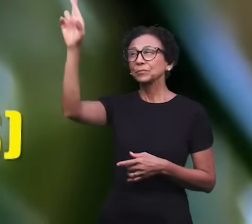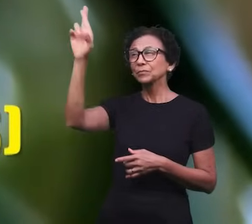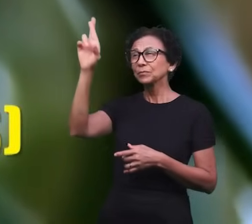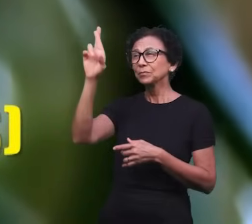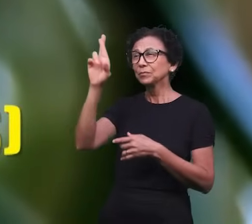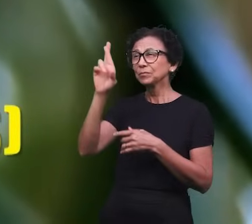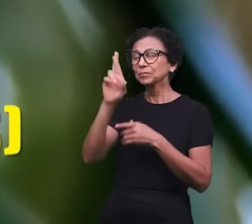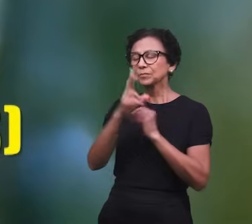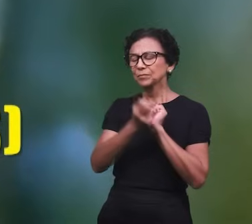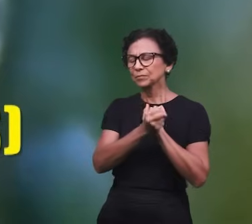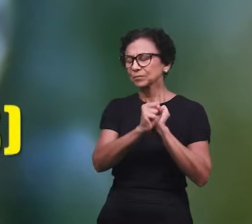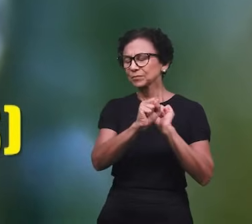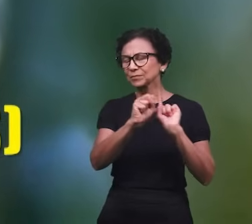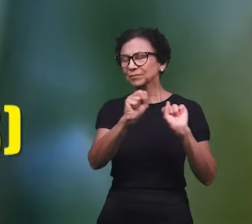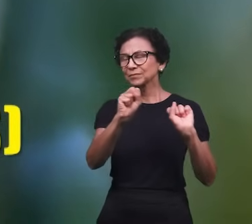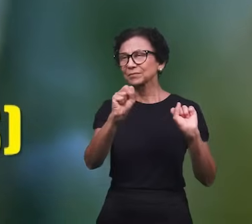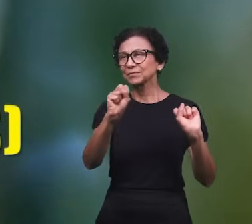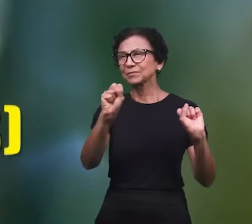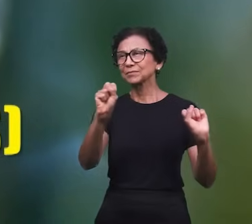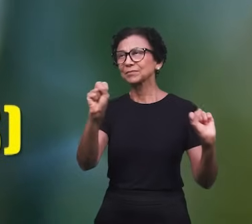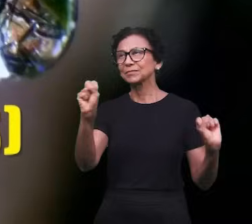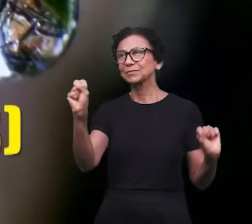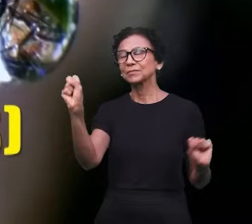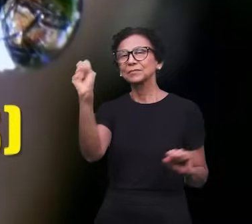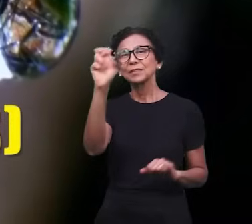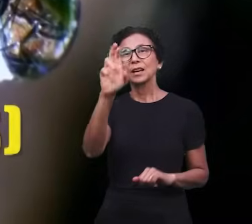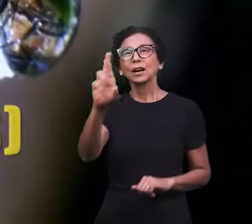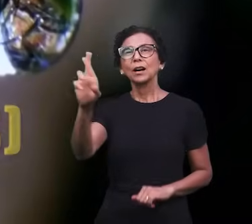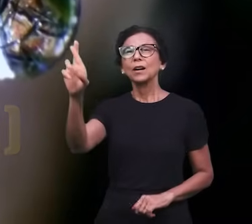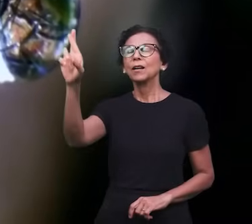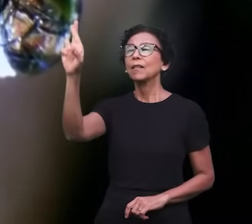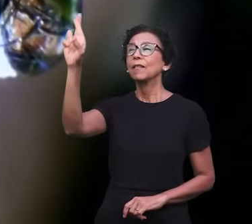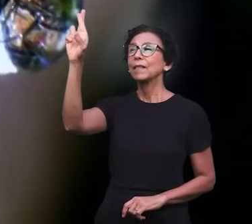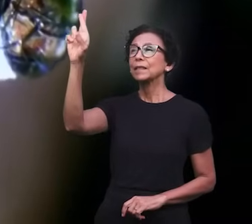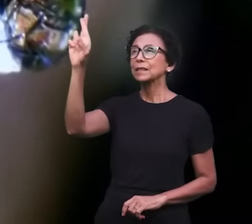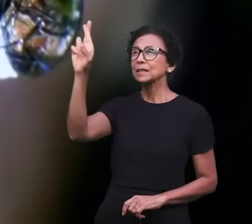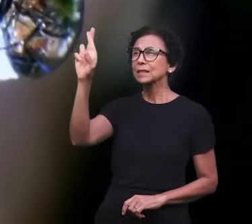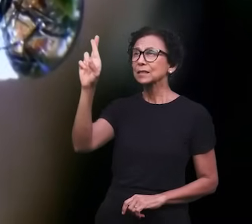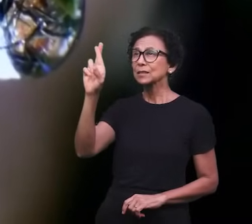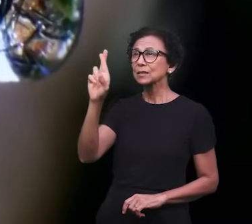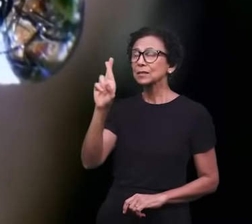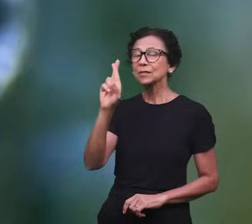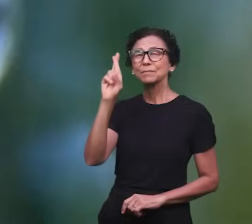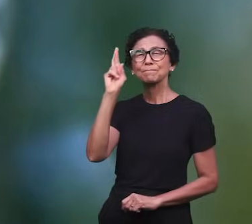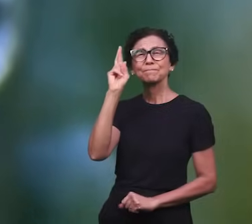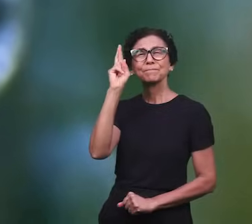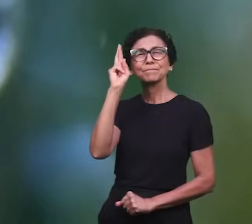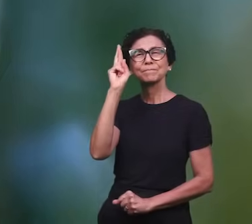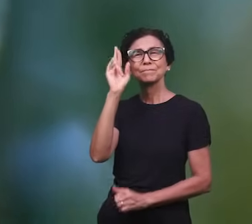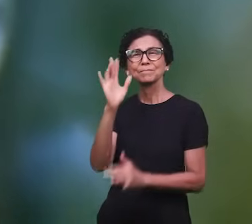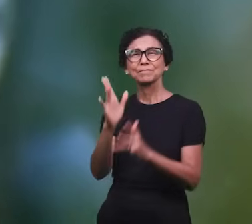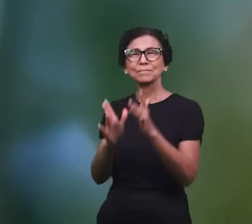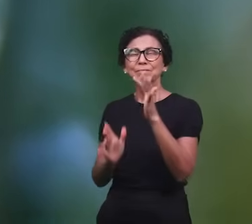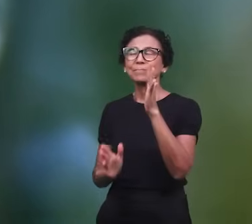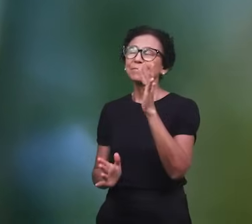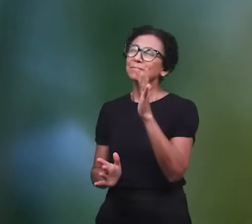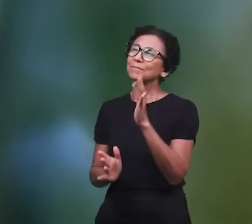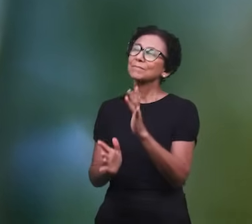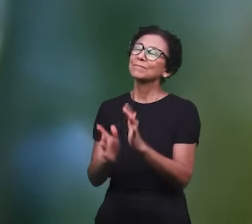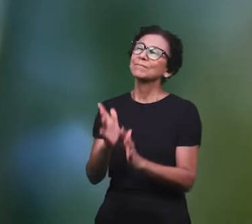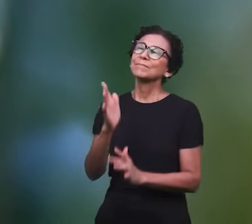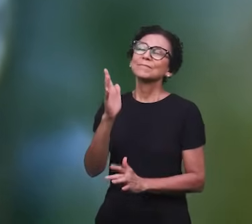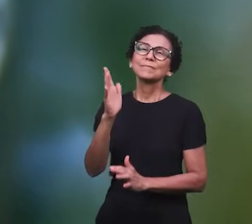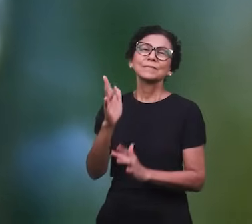Venha sobre nós. Ó Deus venha sobre